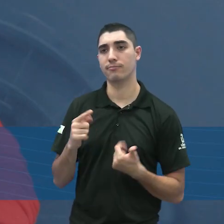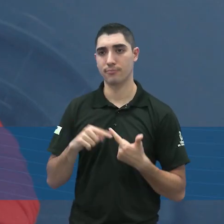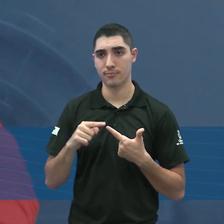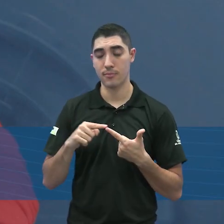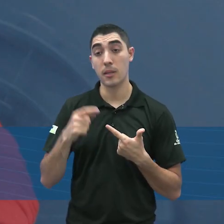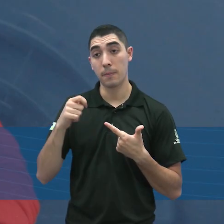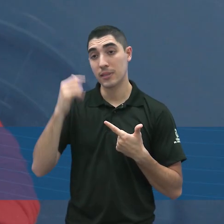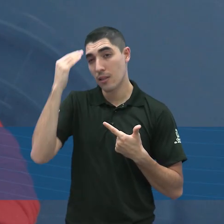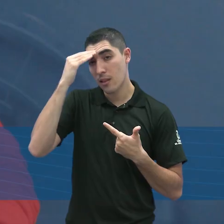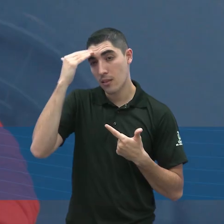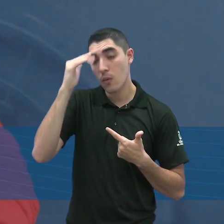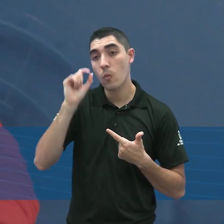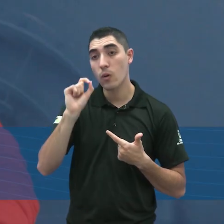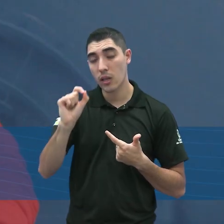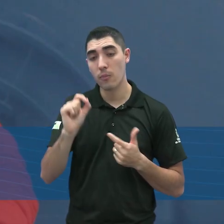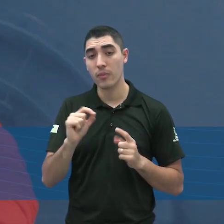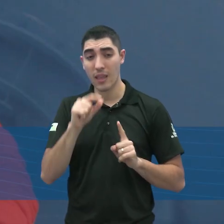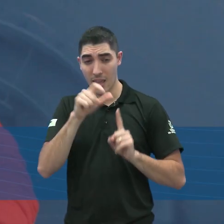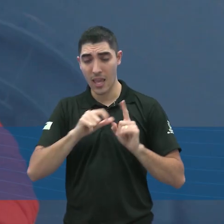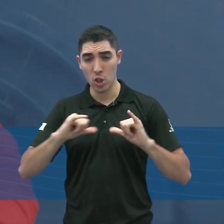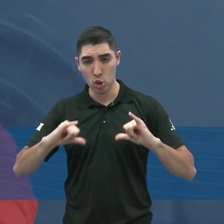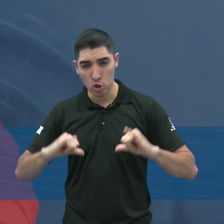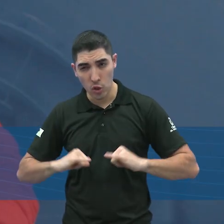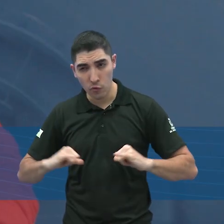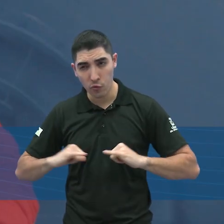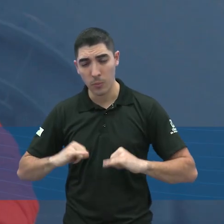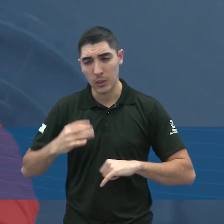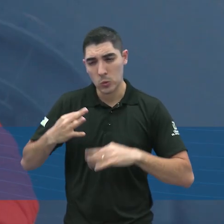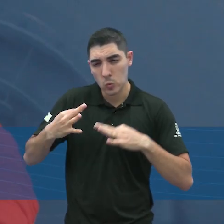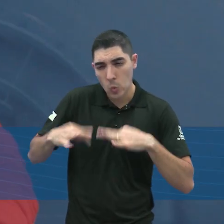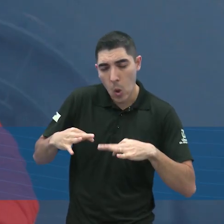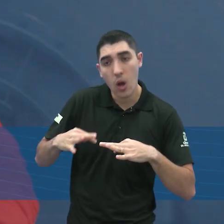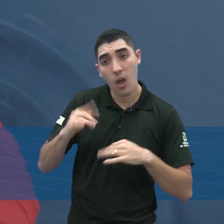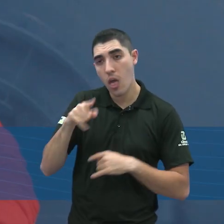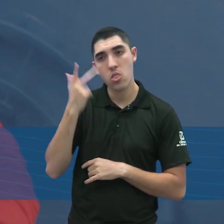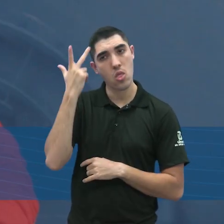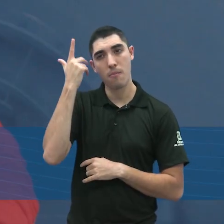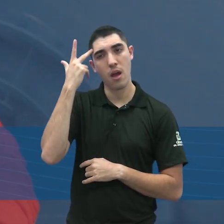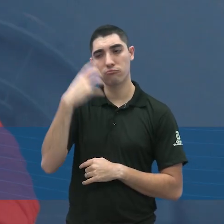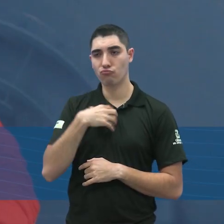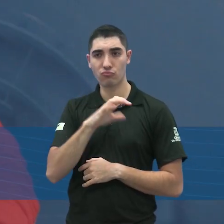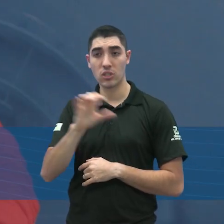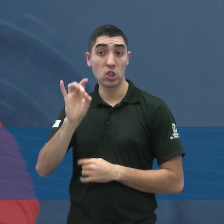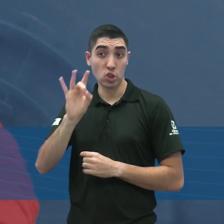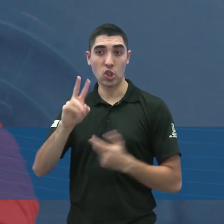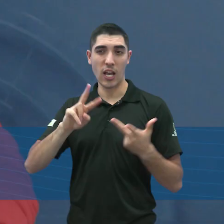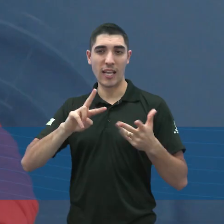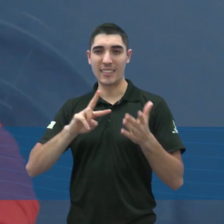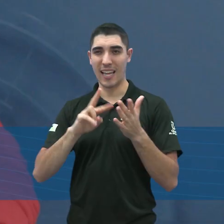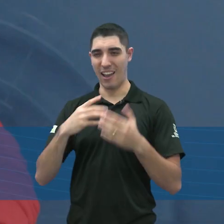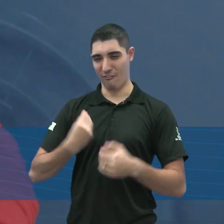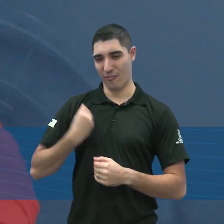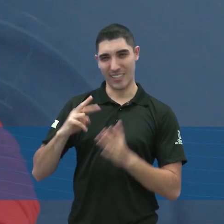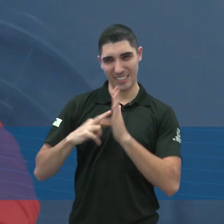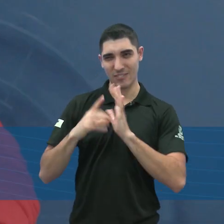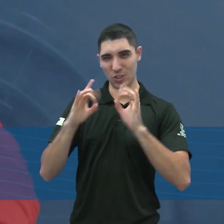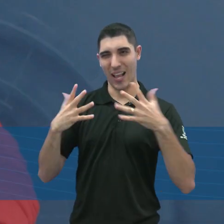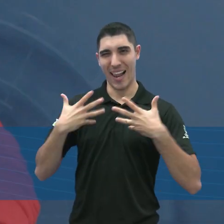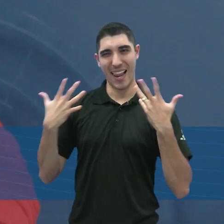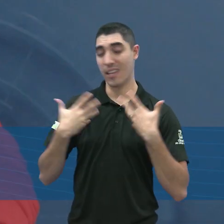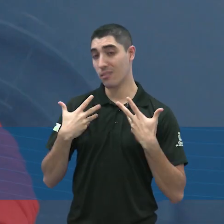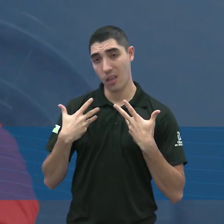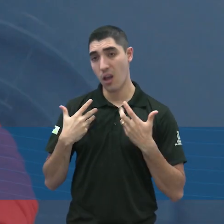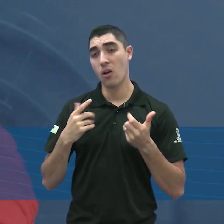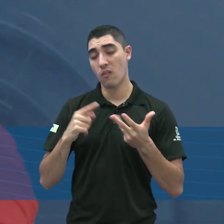entender que as dores fazem parte da vida, não é só alegria, e a gente precisa falar da dor da